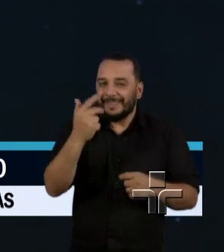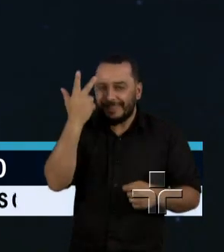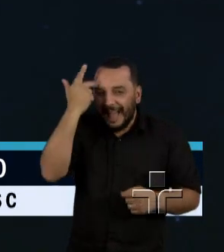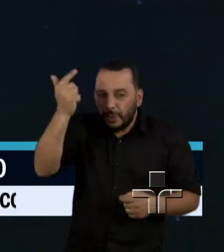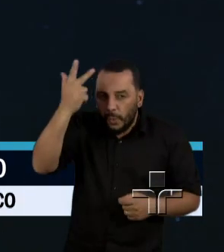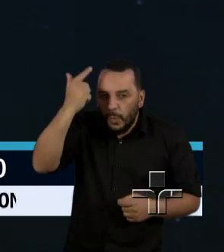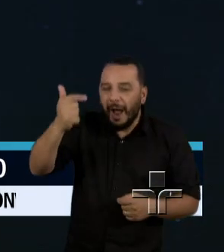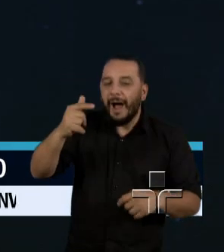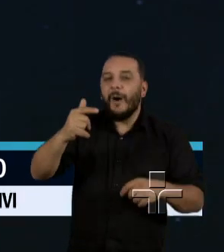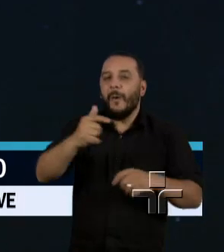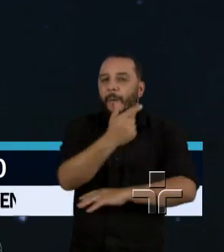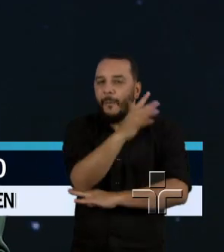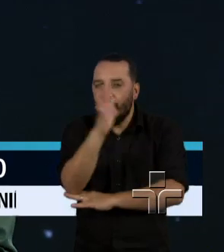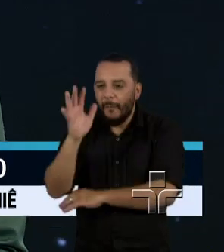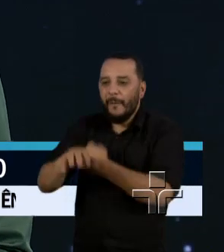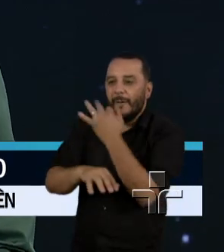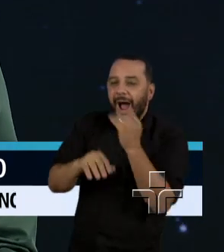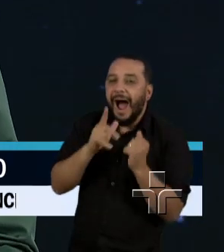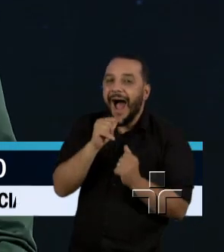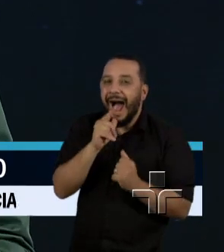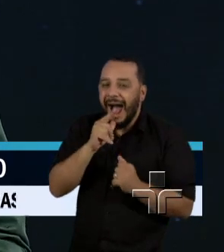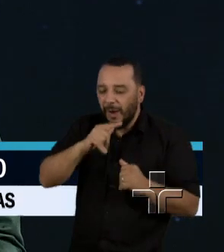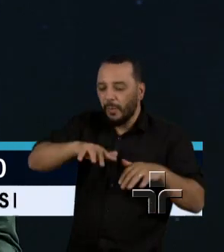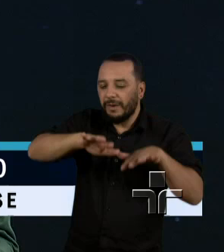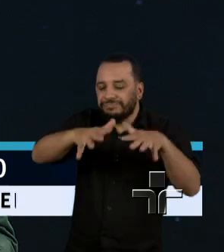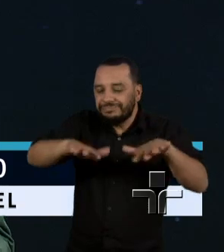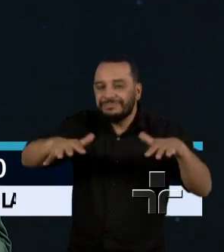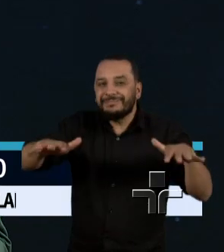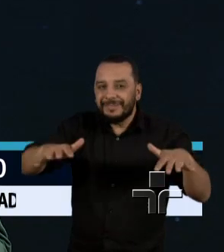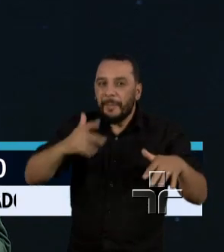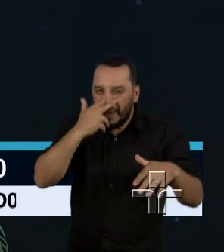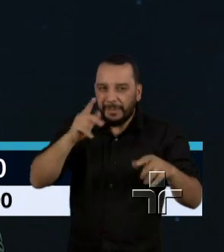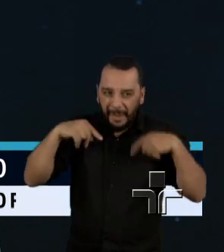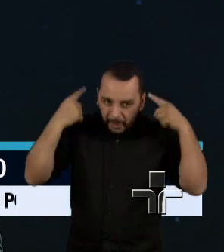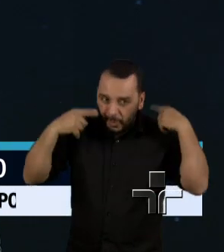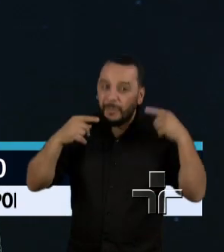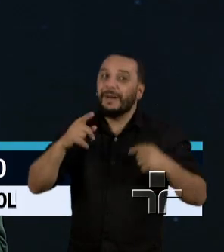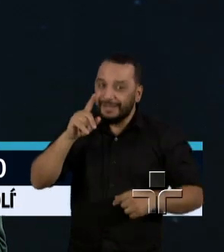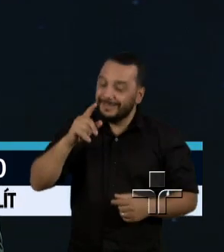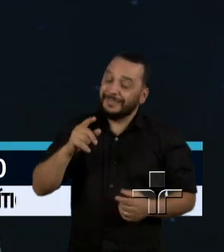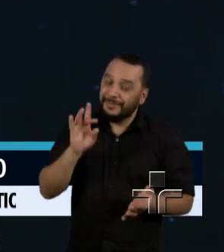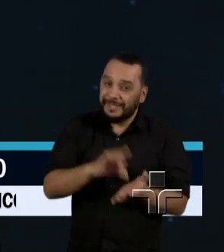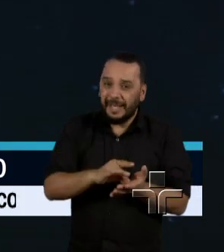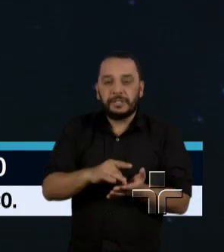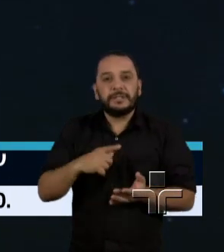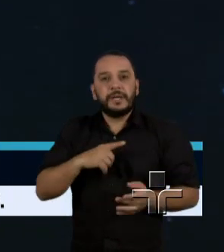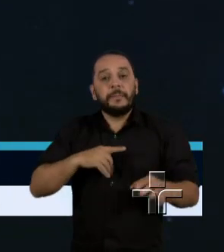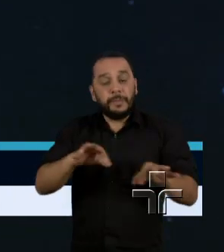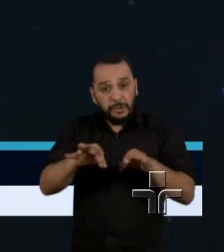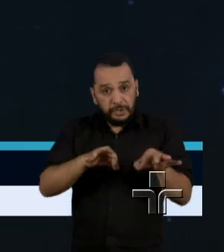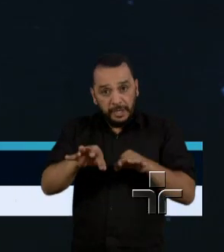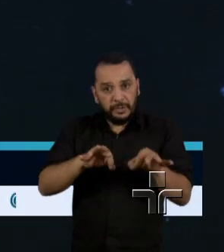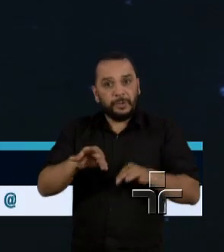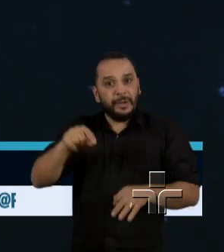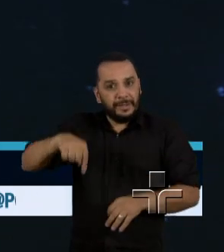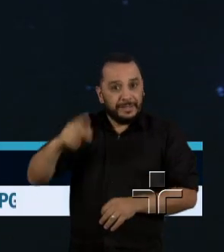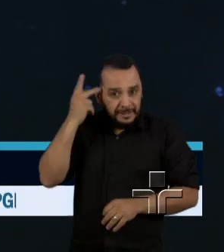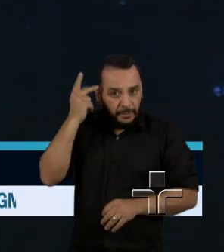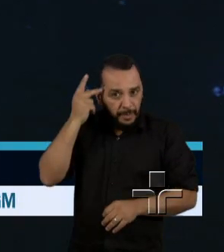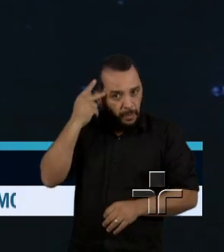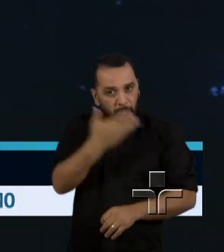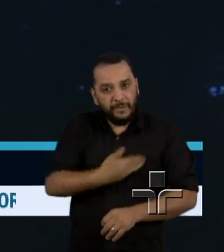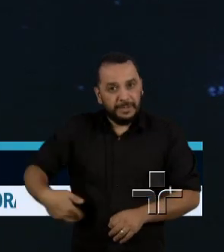mas é mais ou menos maluco. Seguimos. O governo paulista anunciou hoje o projeto Novo Rio Pinheiros, com investimentos de